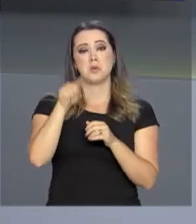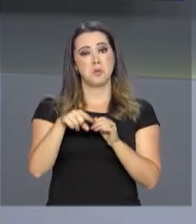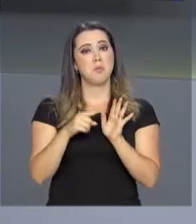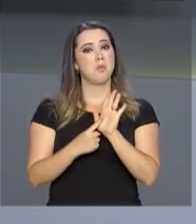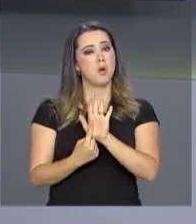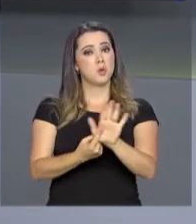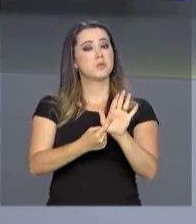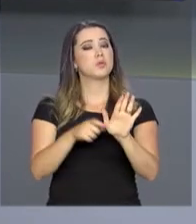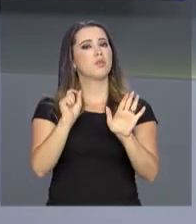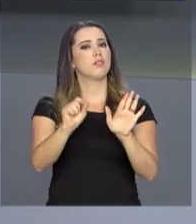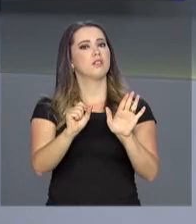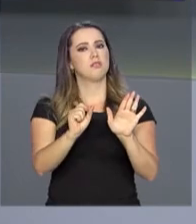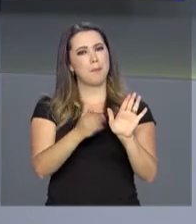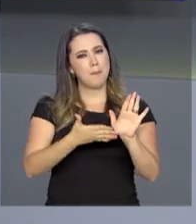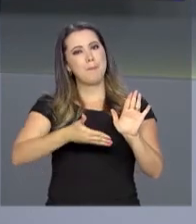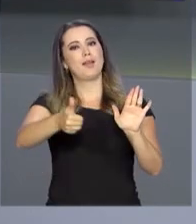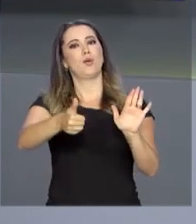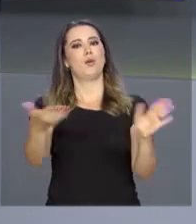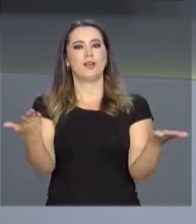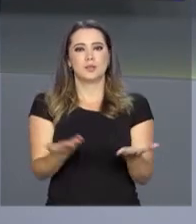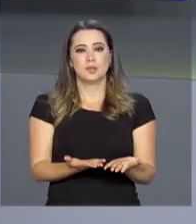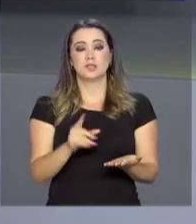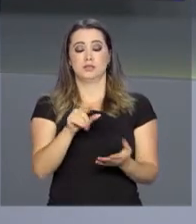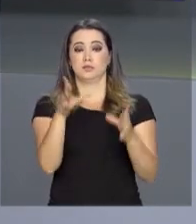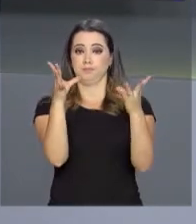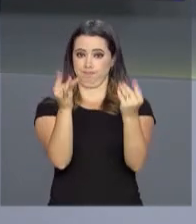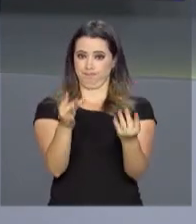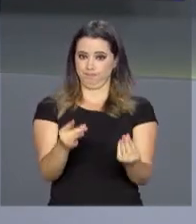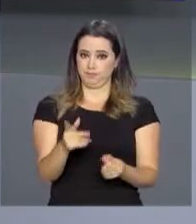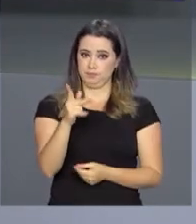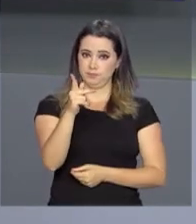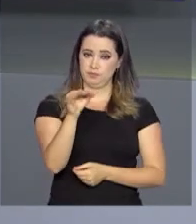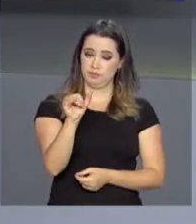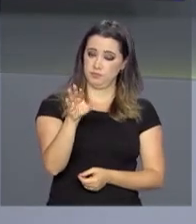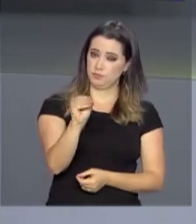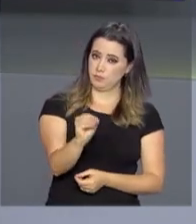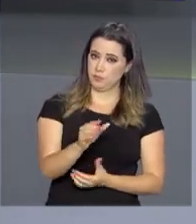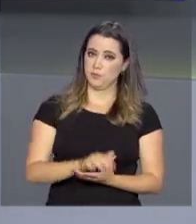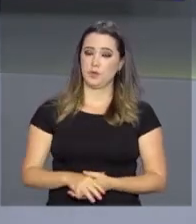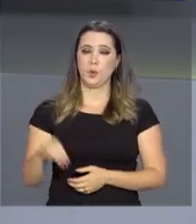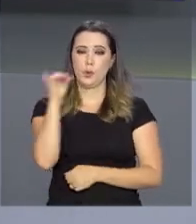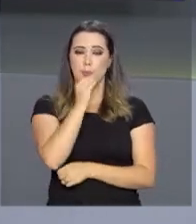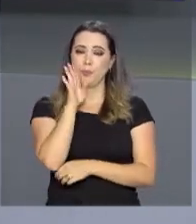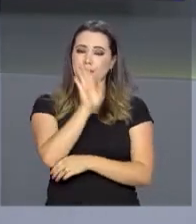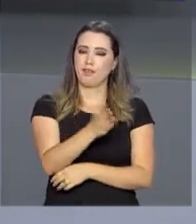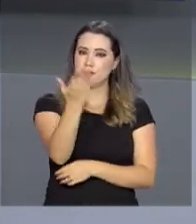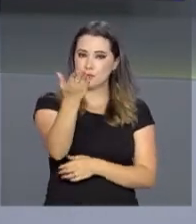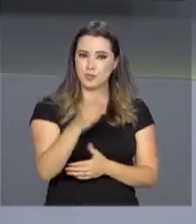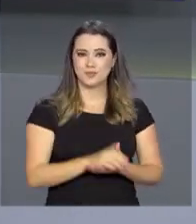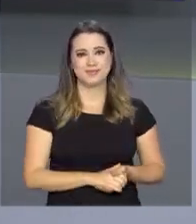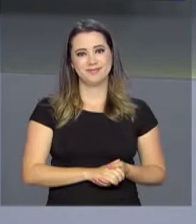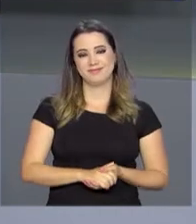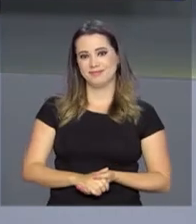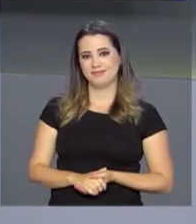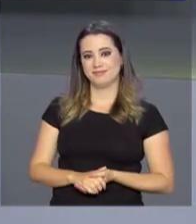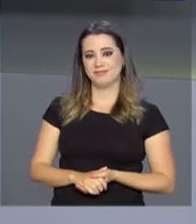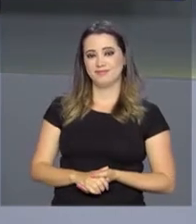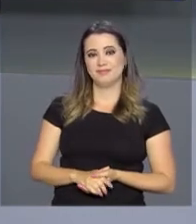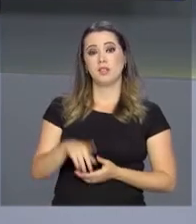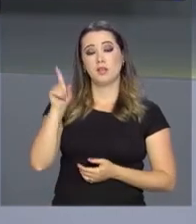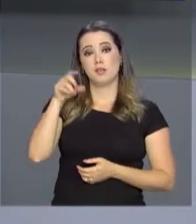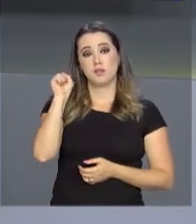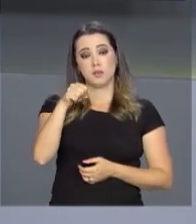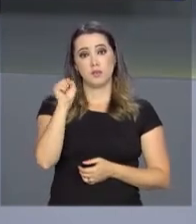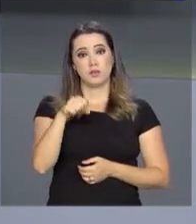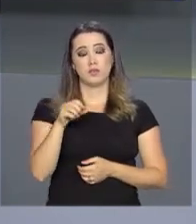dá sinal de recuperação. Quem tem os detalhes é o repórter Pablo Mundim. Boa tarde, Pablo. Isso mesmo,